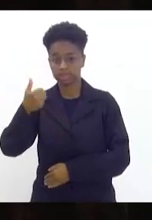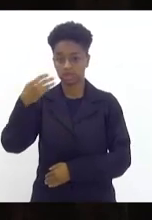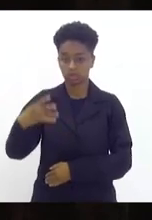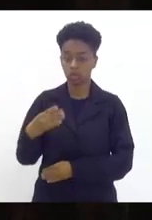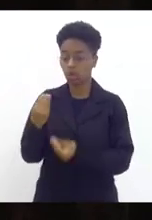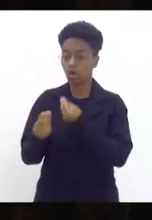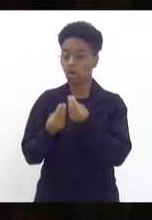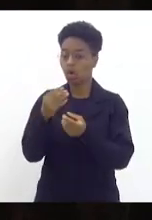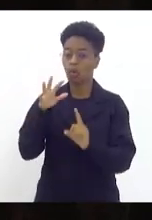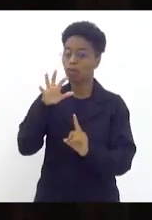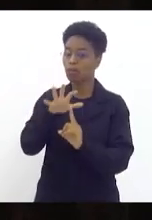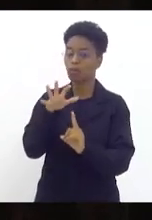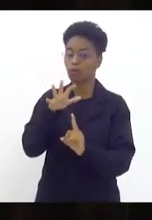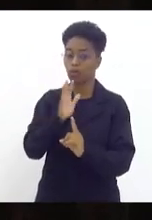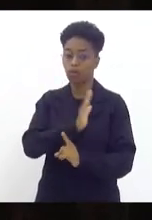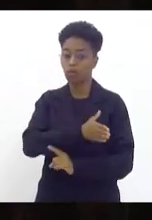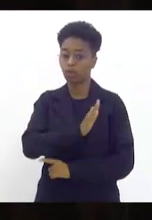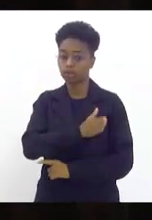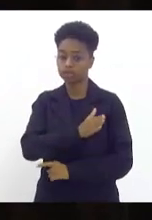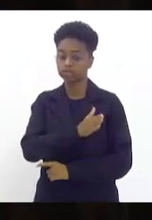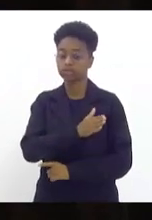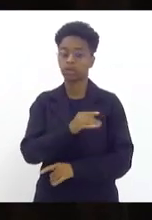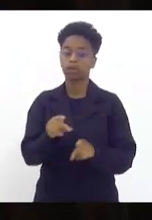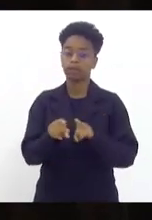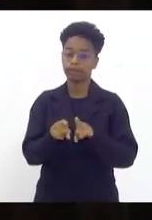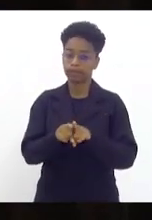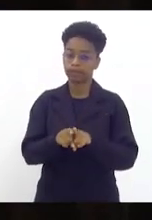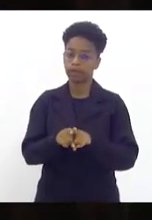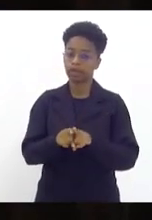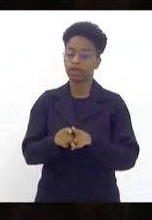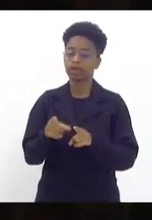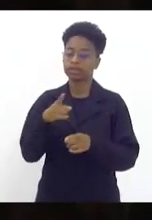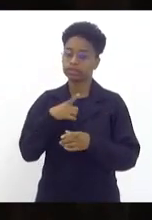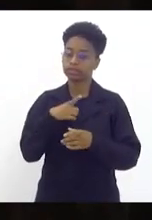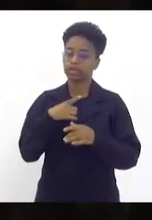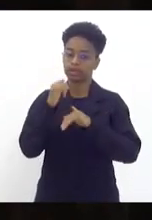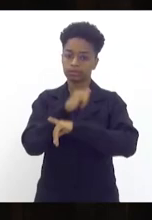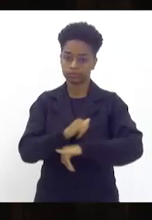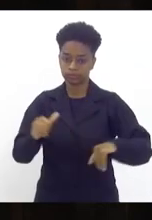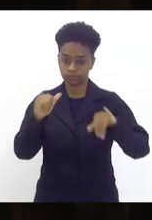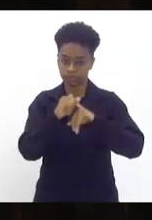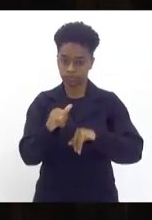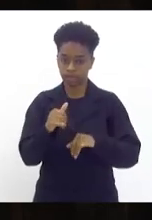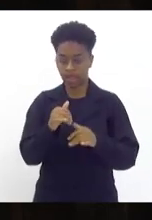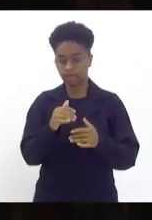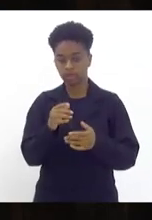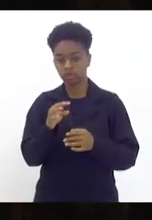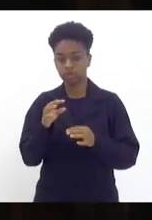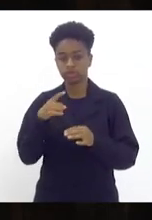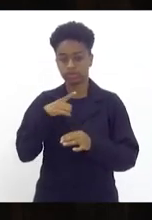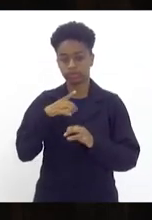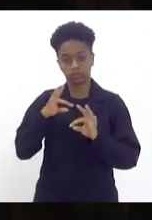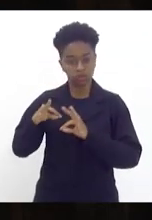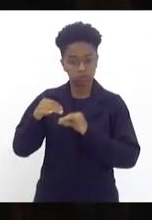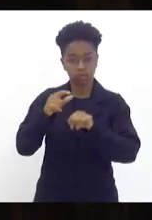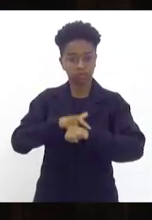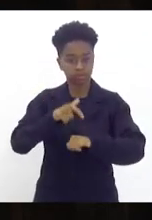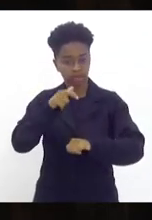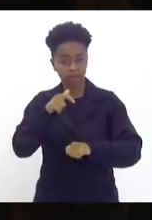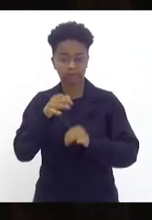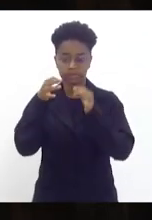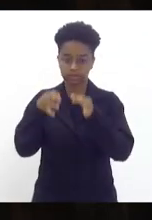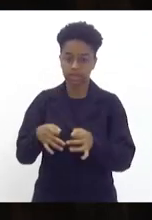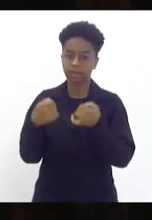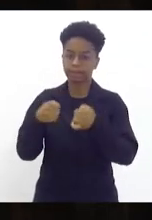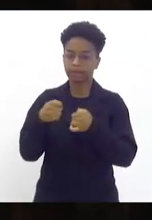impacto daquilo no coração dela. Nós fizemos uma campanha ao contrário, que era tudo tem seu tempo, fale com sua família, pense